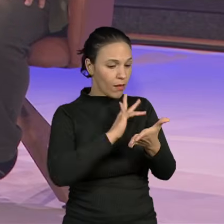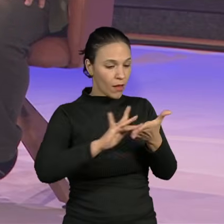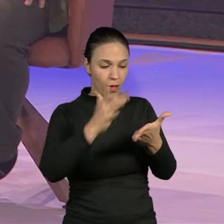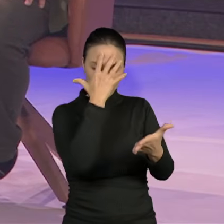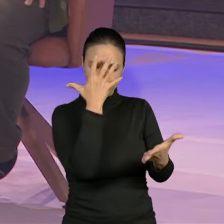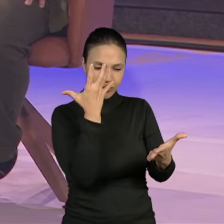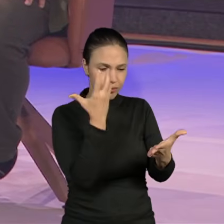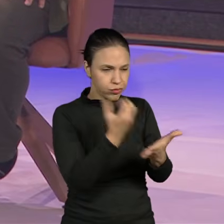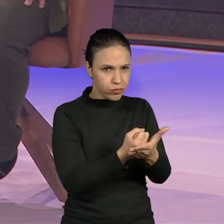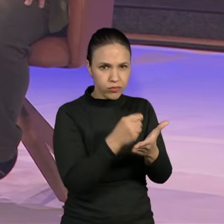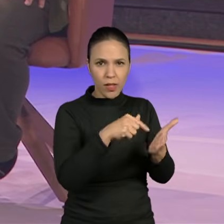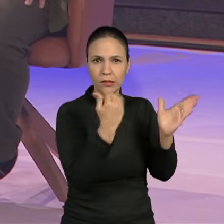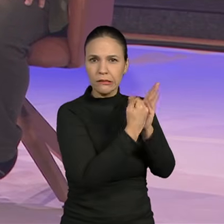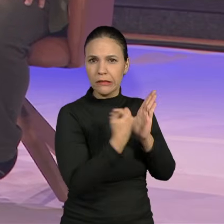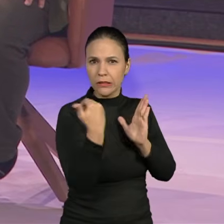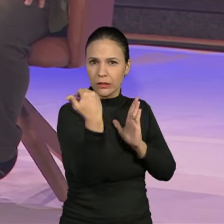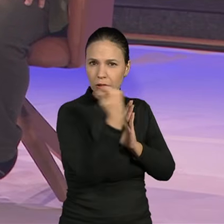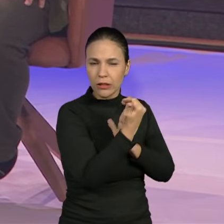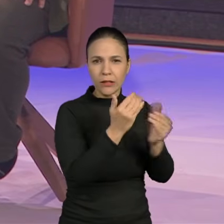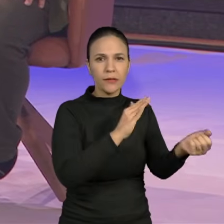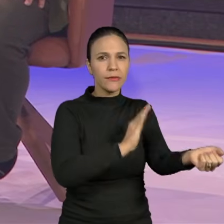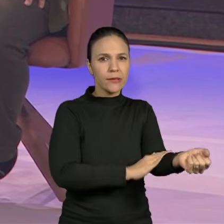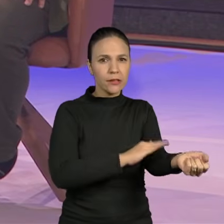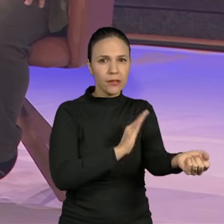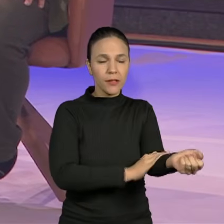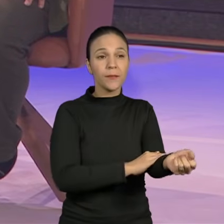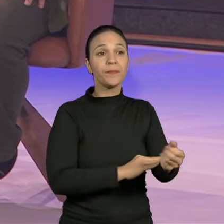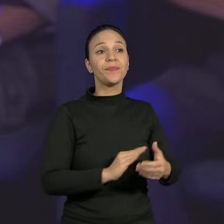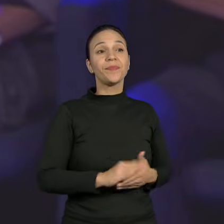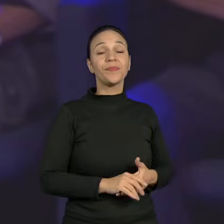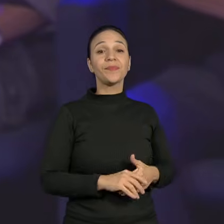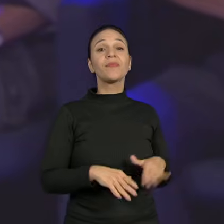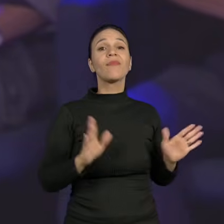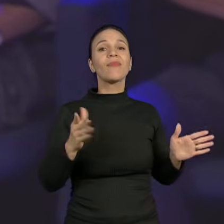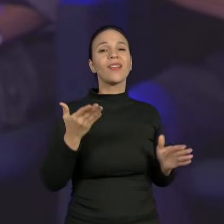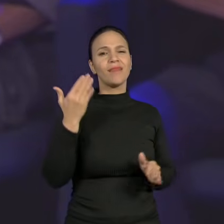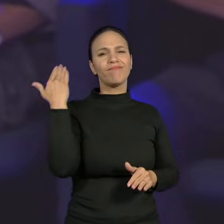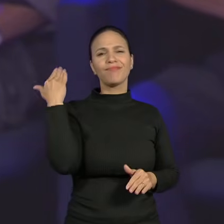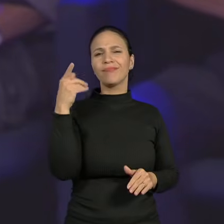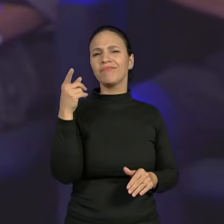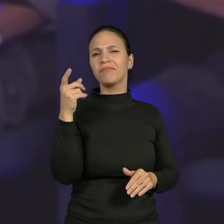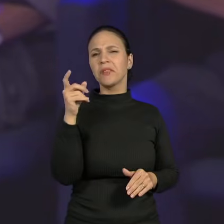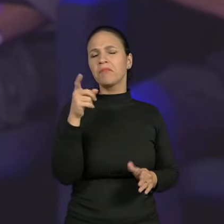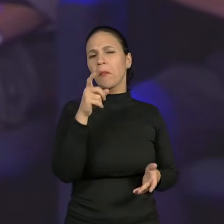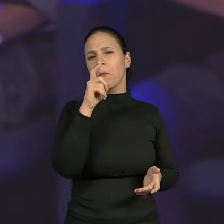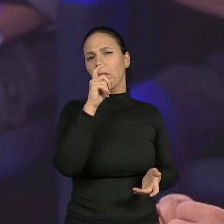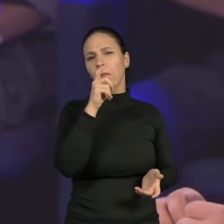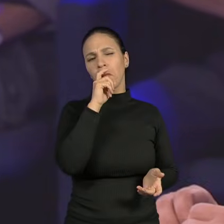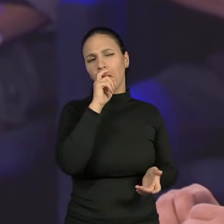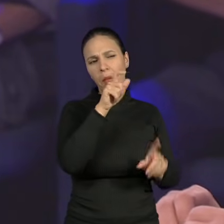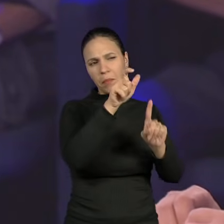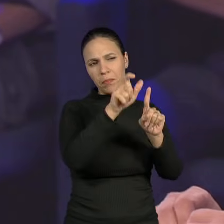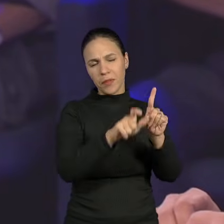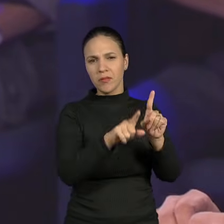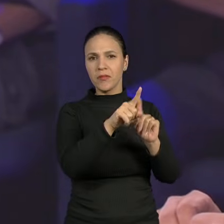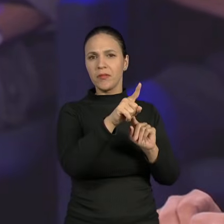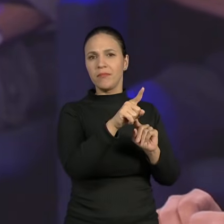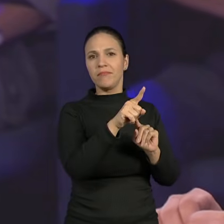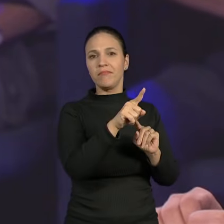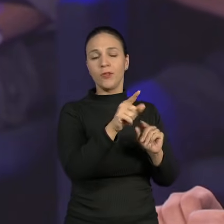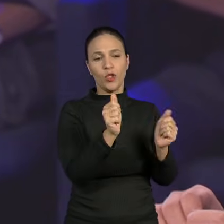né? Do vício das telas e tal. E além esses dias um pai perguntou para mim com